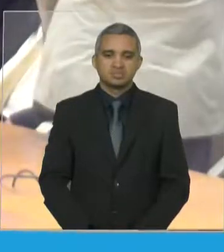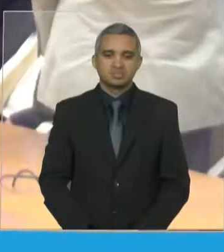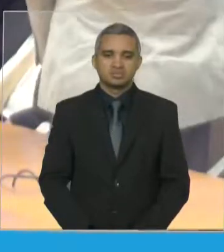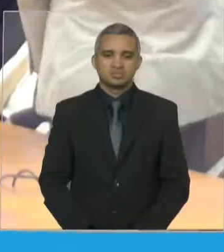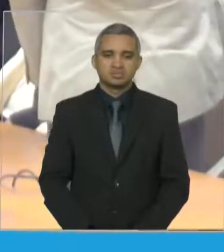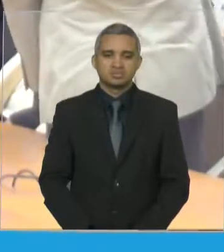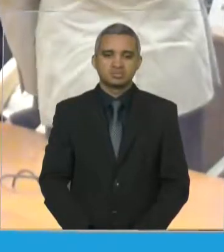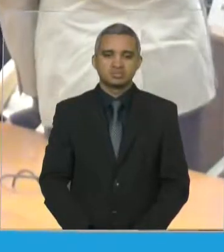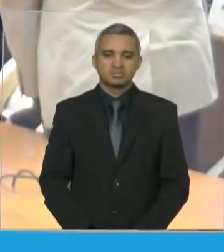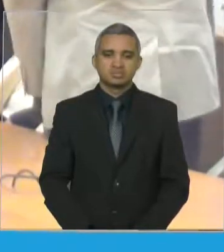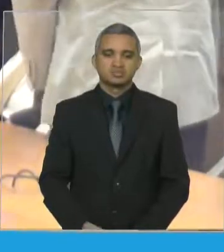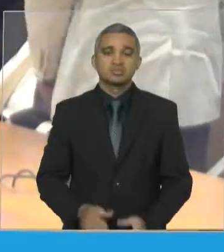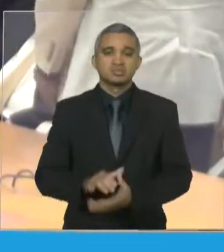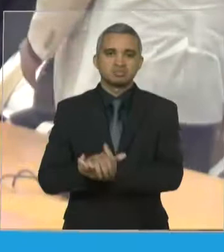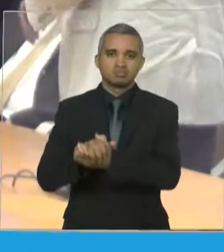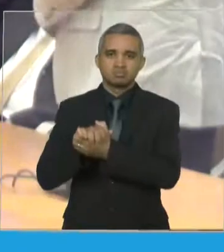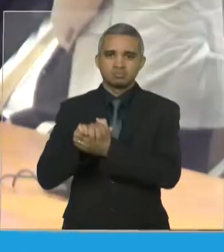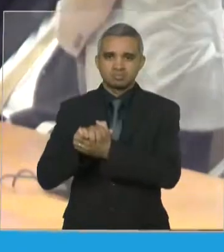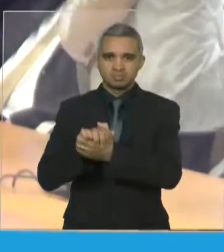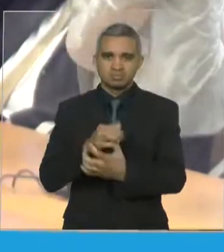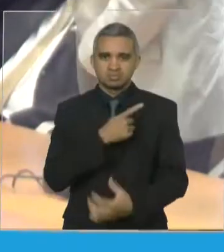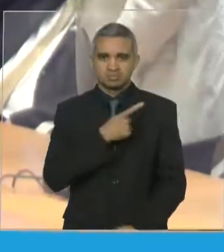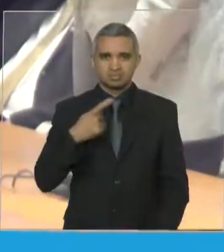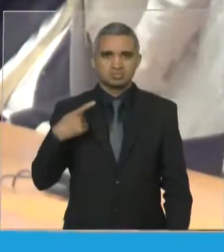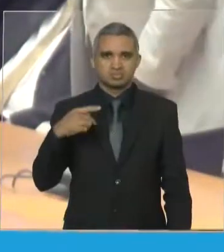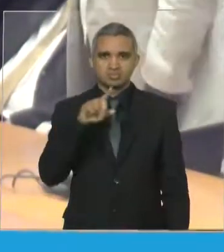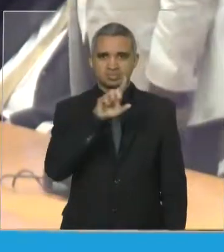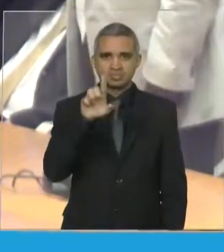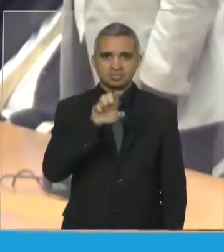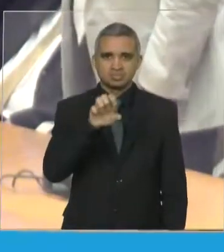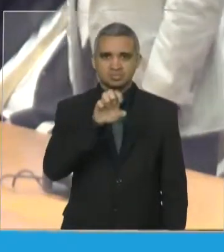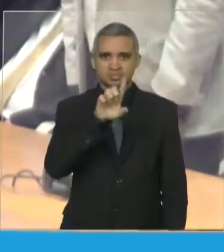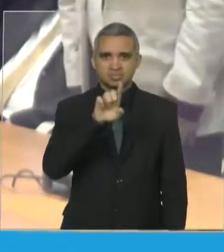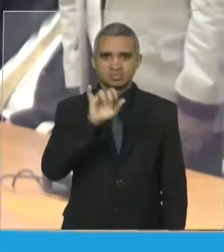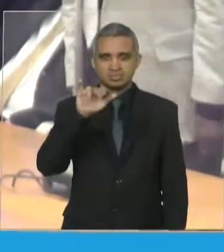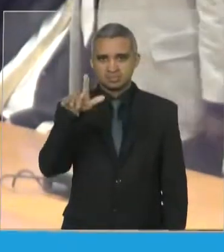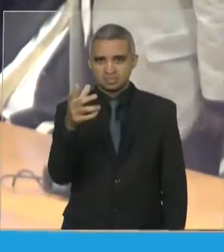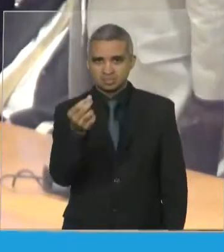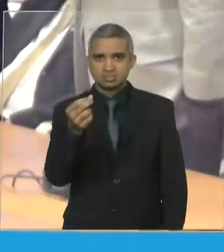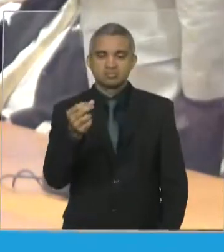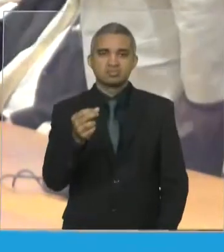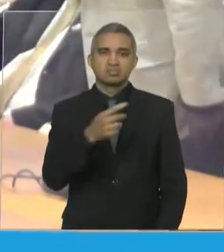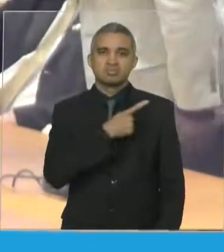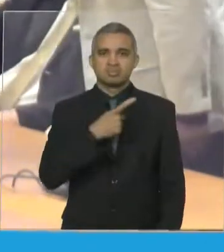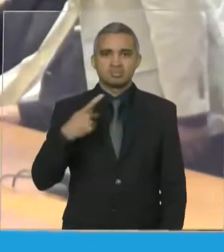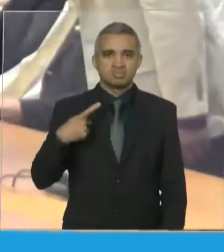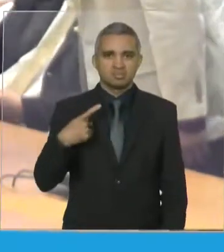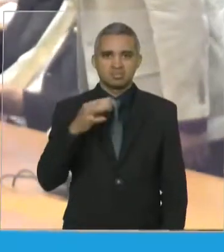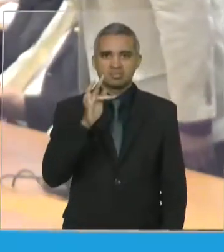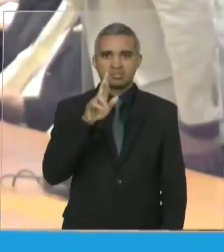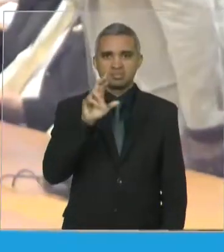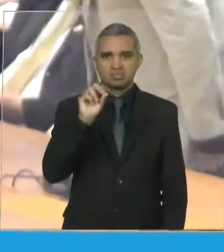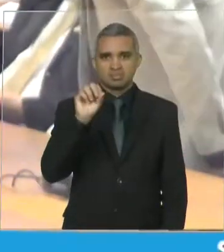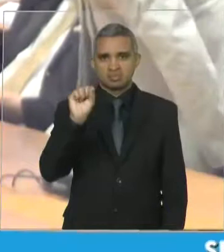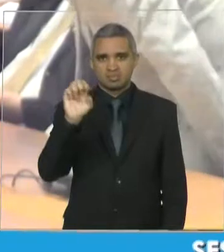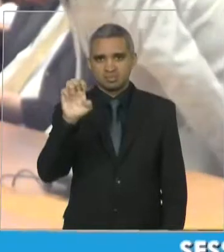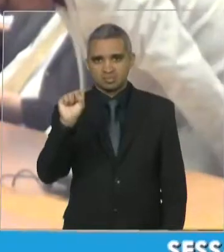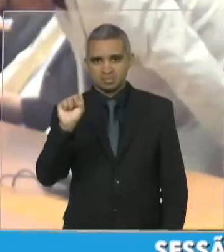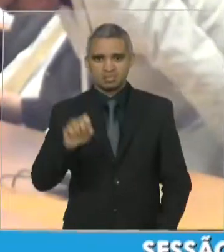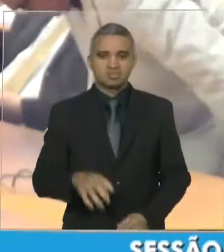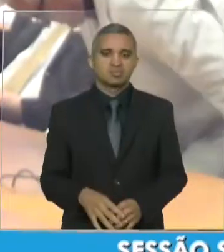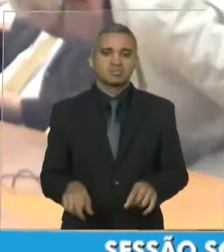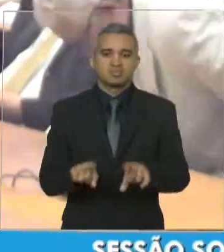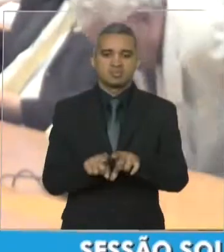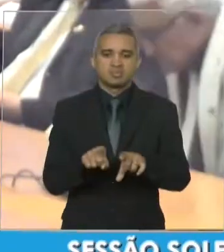Eu já saudei o pastor Zezinho, que está presente, também o pastor Frois, mas eu quero também saudar o coronel